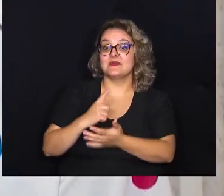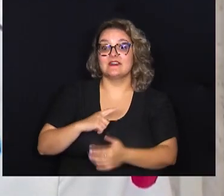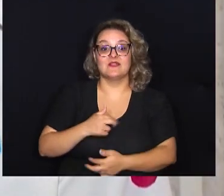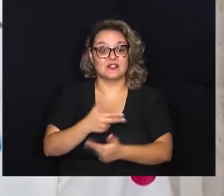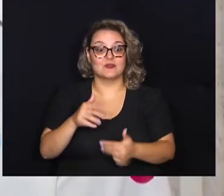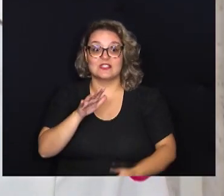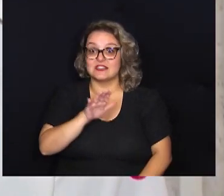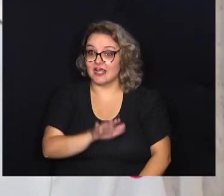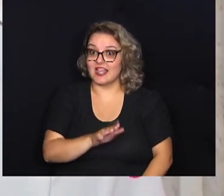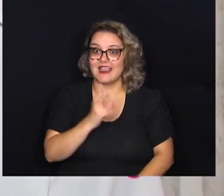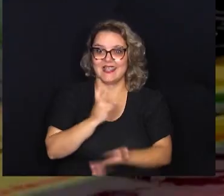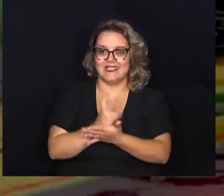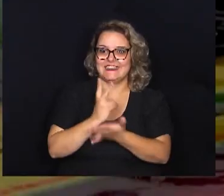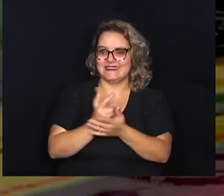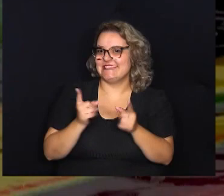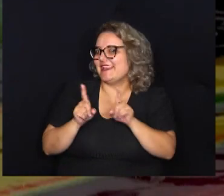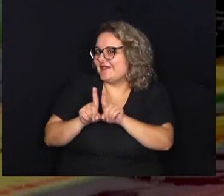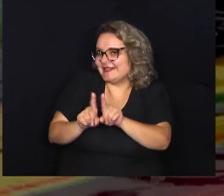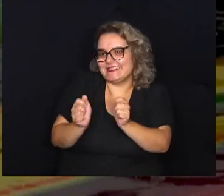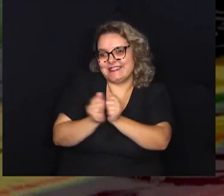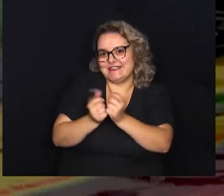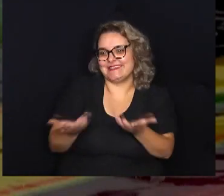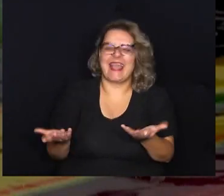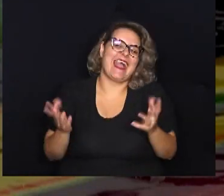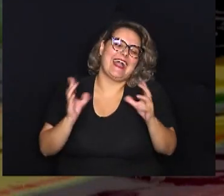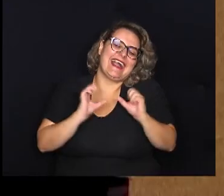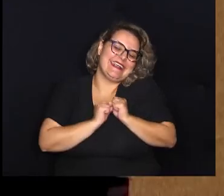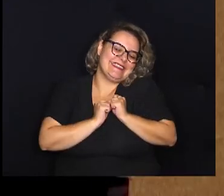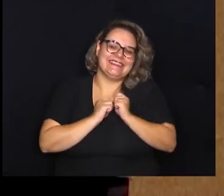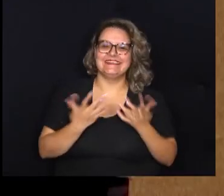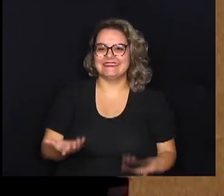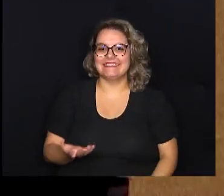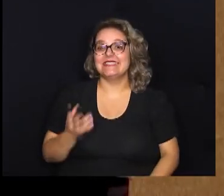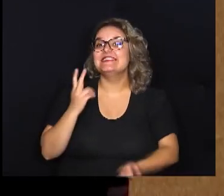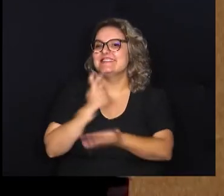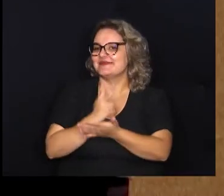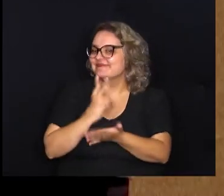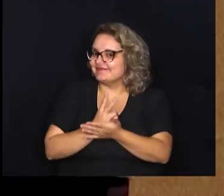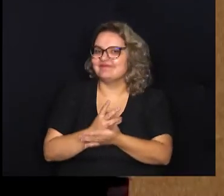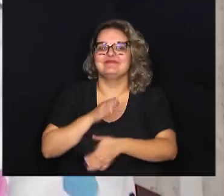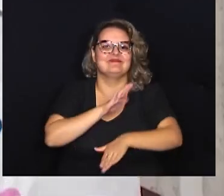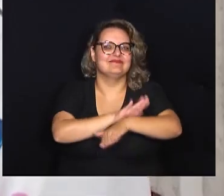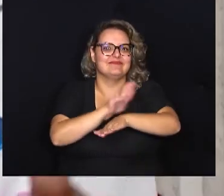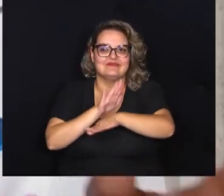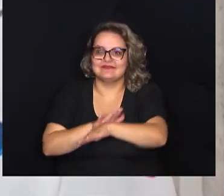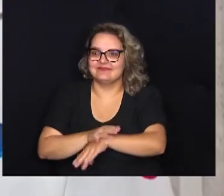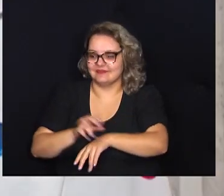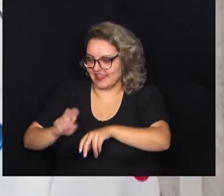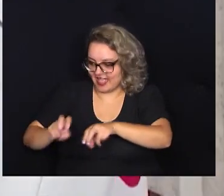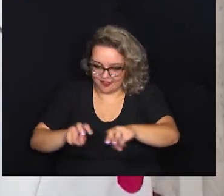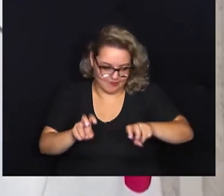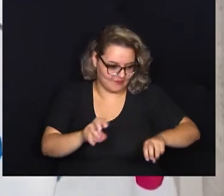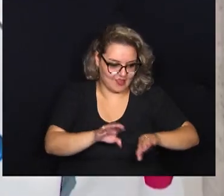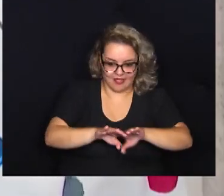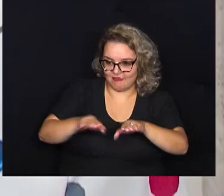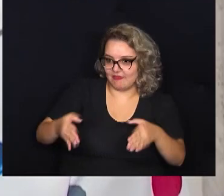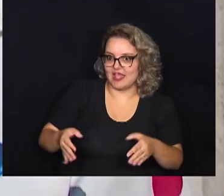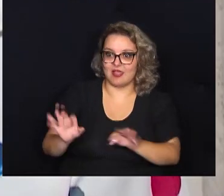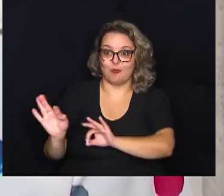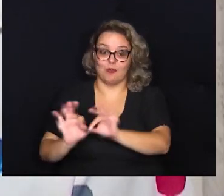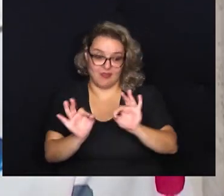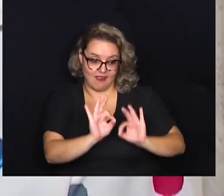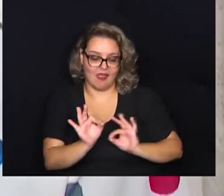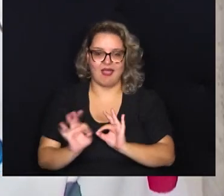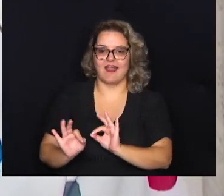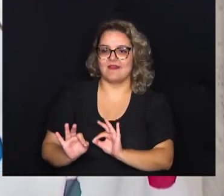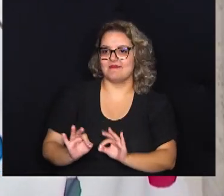ele sempre esteve junto. Ele precisava ajudar a pôr as cadeiras, mesa, arrumar